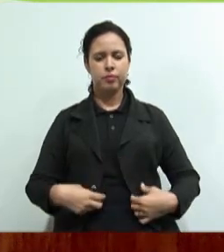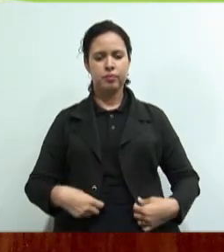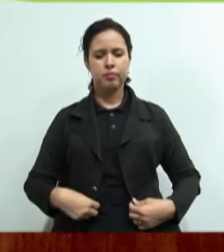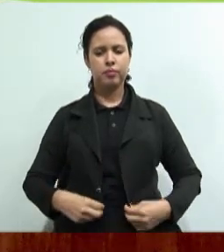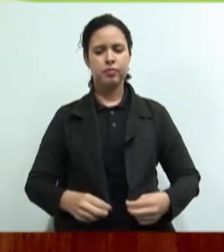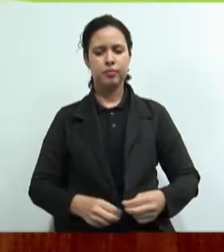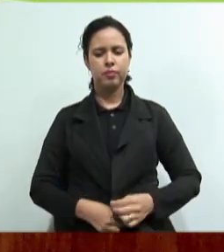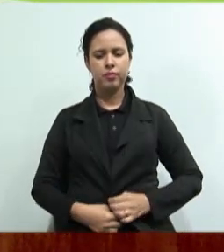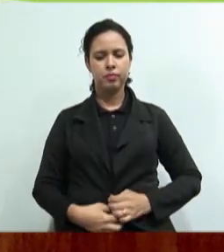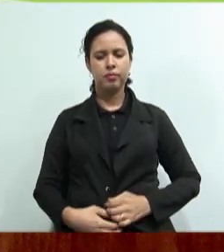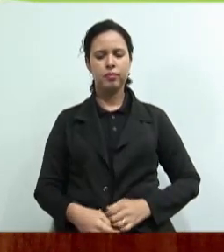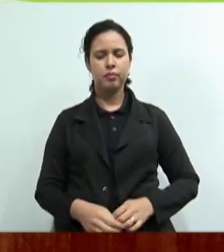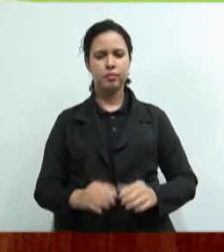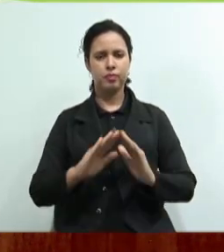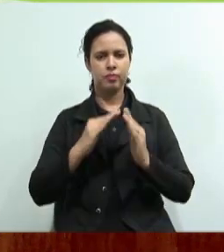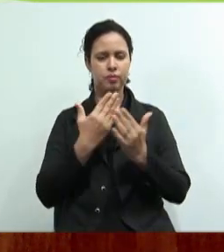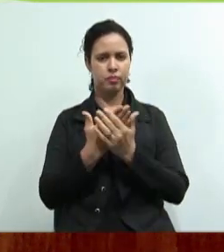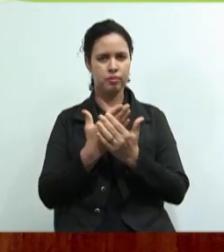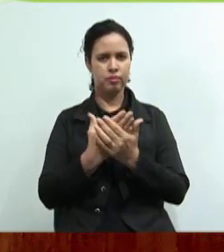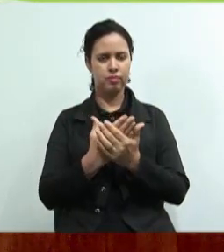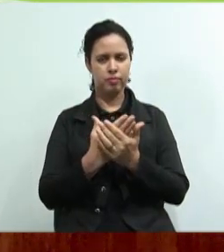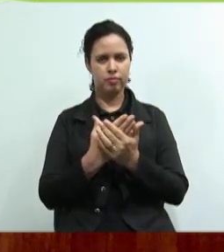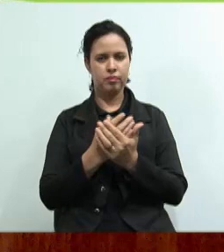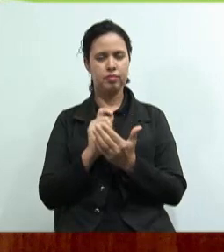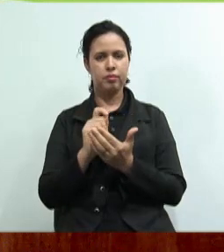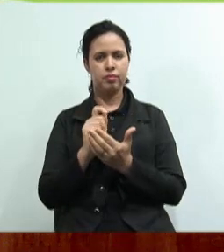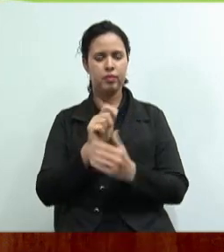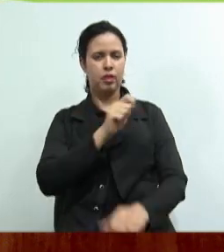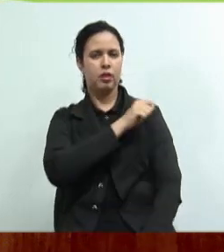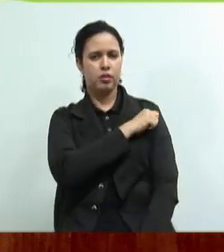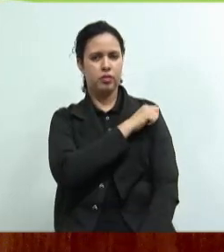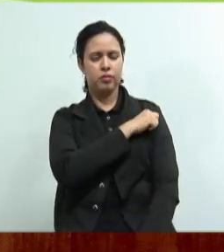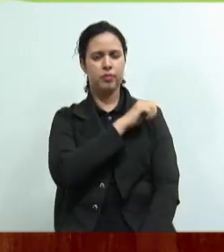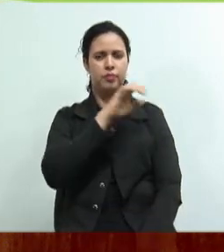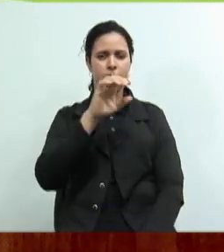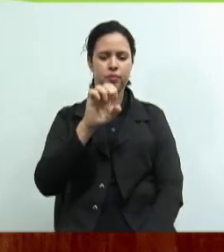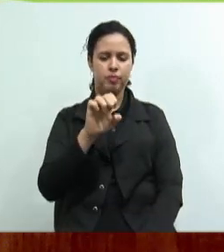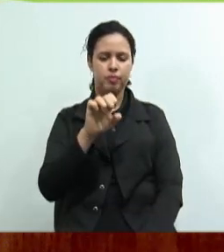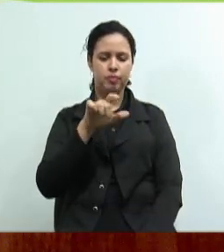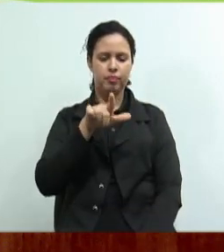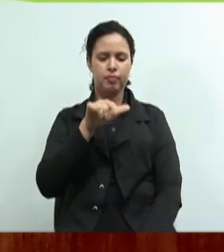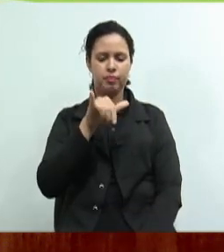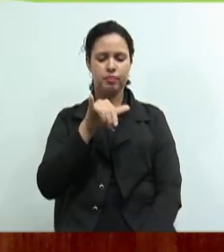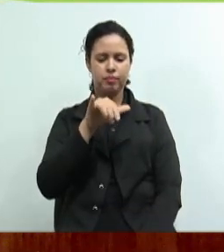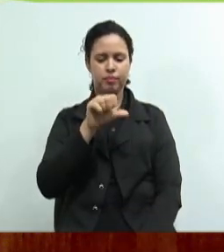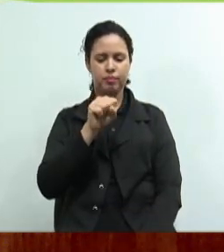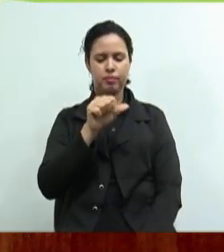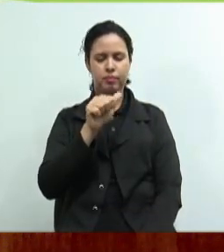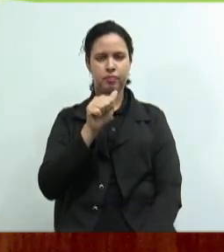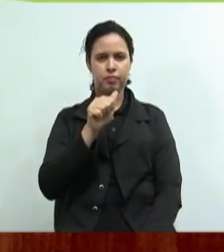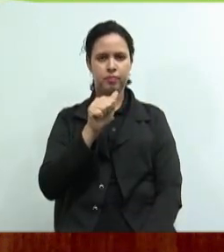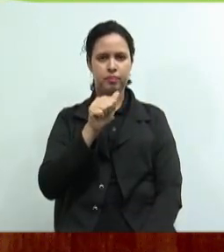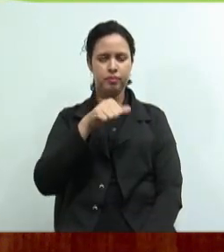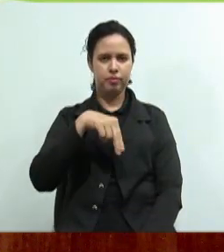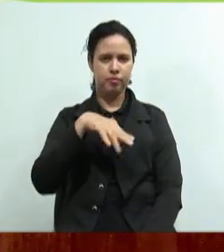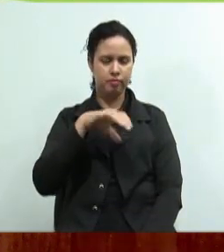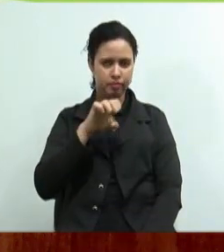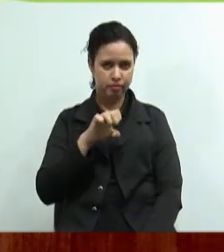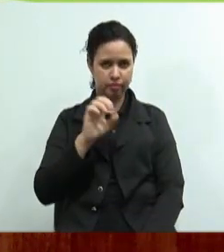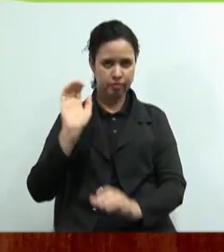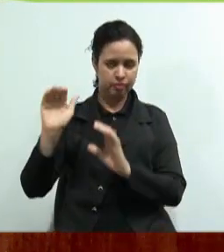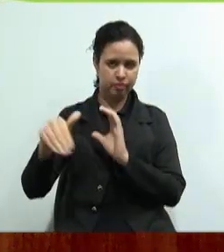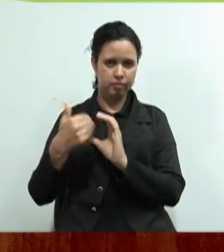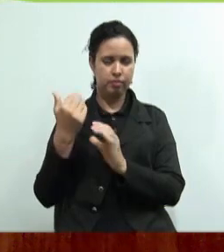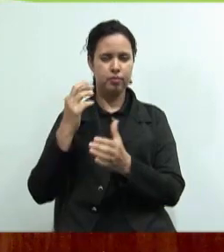a Escola Campos Sales, da aluna Exilane e do Claudir, que enviaram aqui